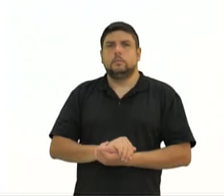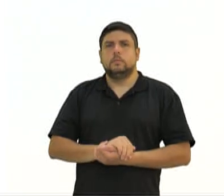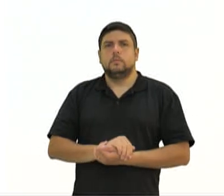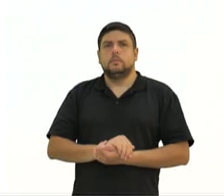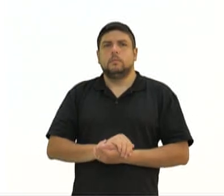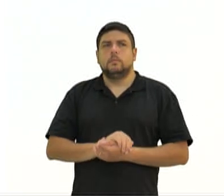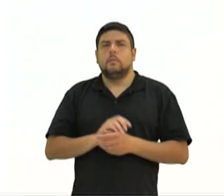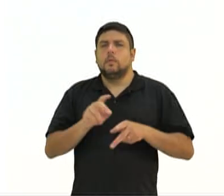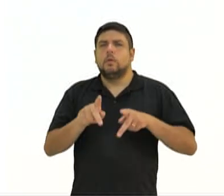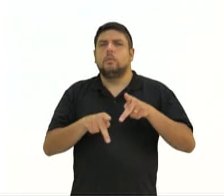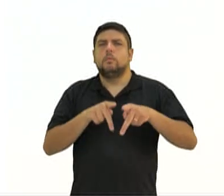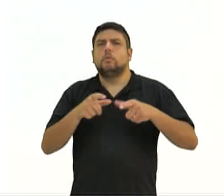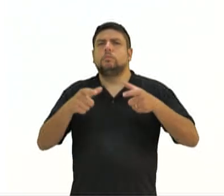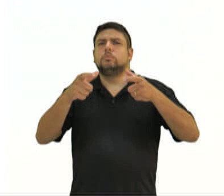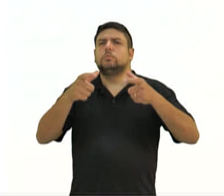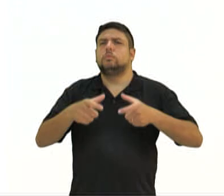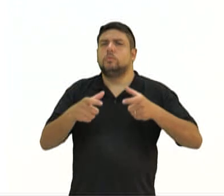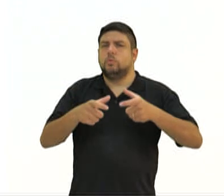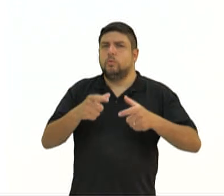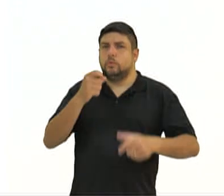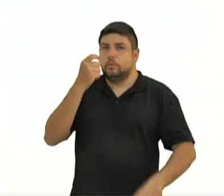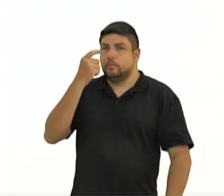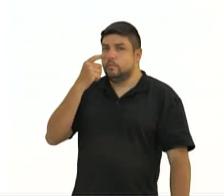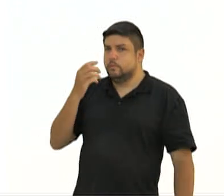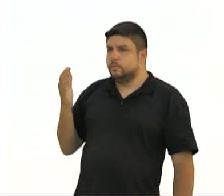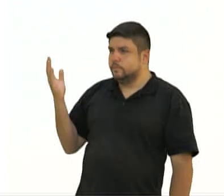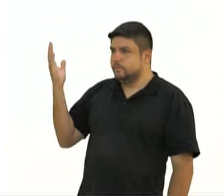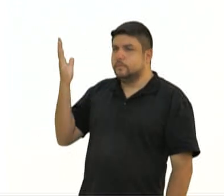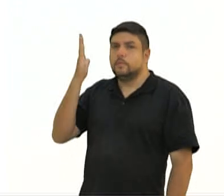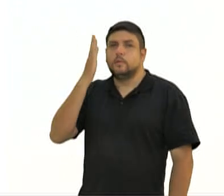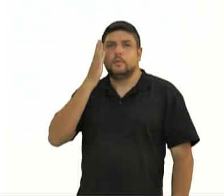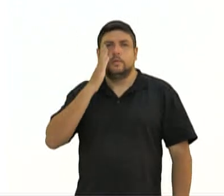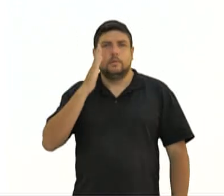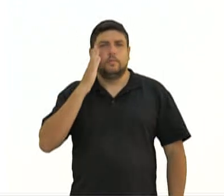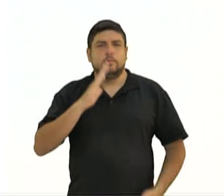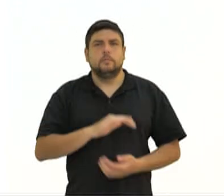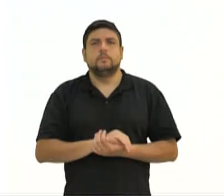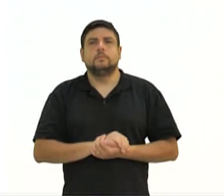estão localizados nessa parte em azul. Então,